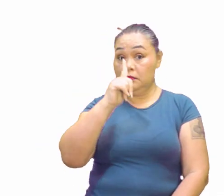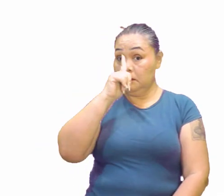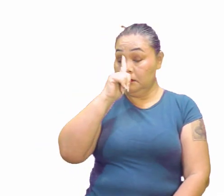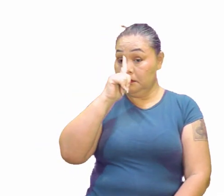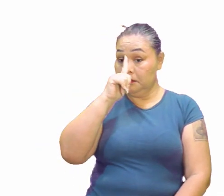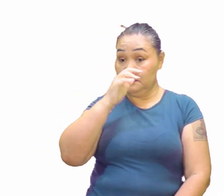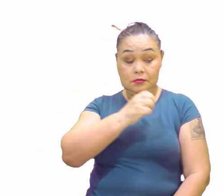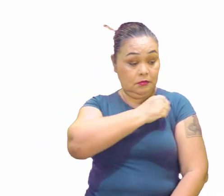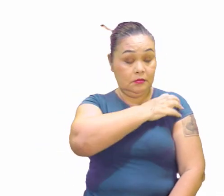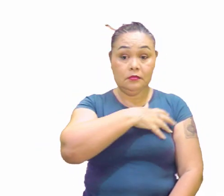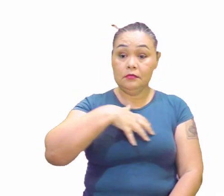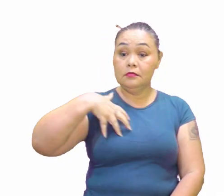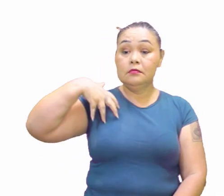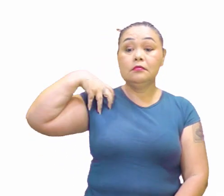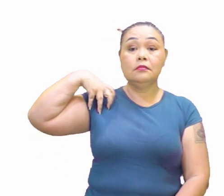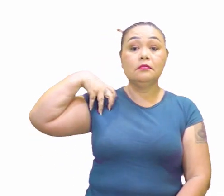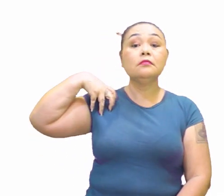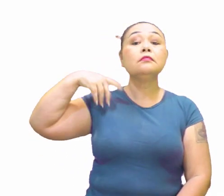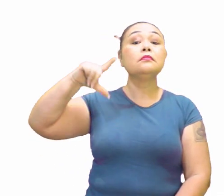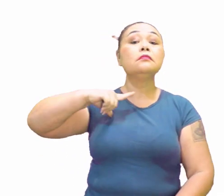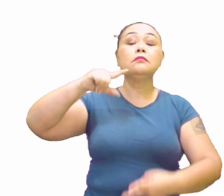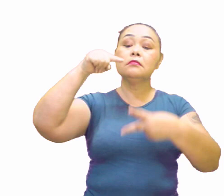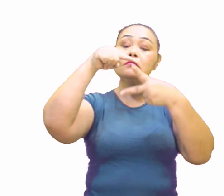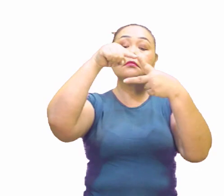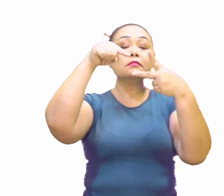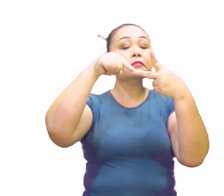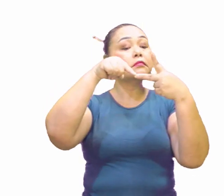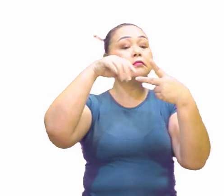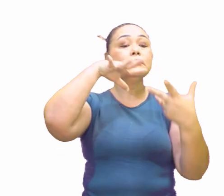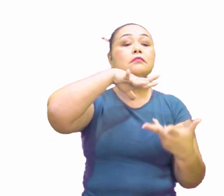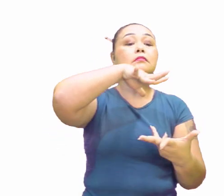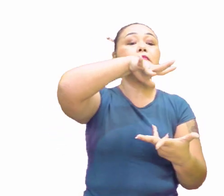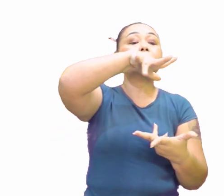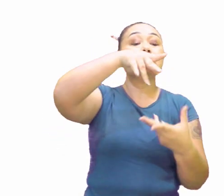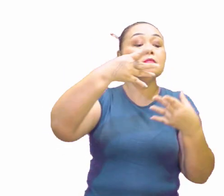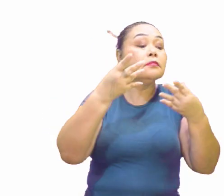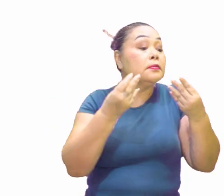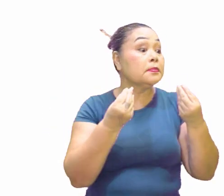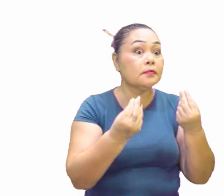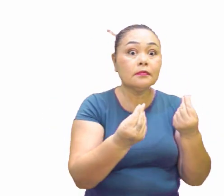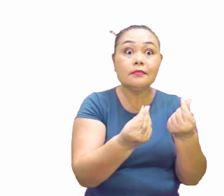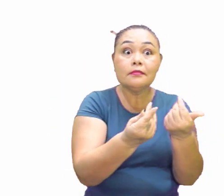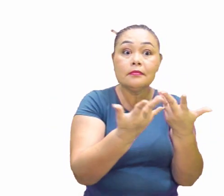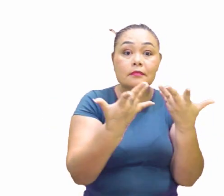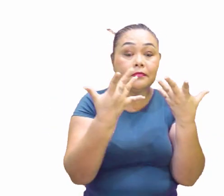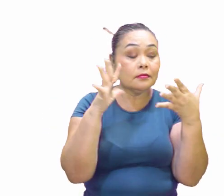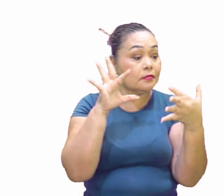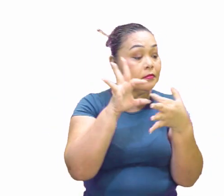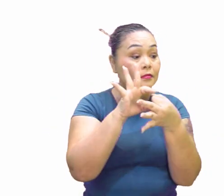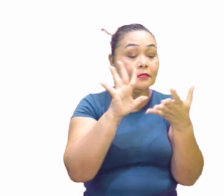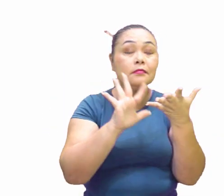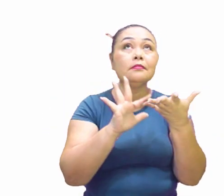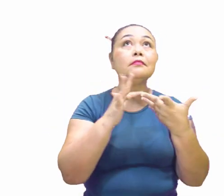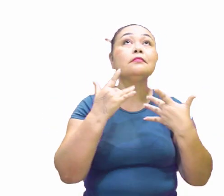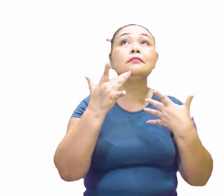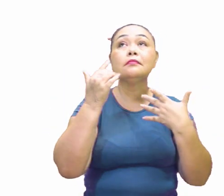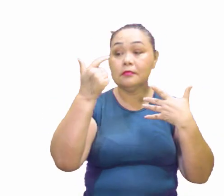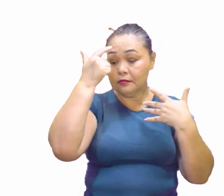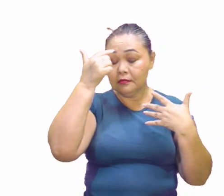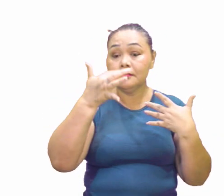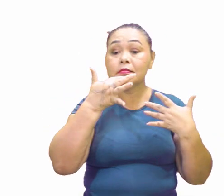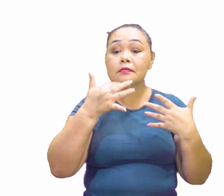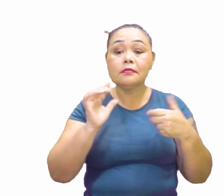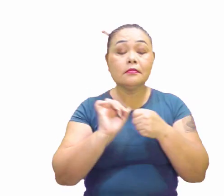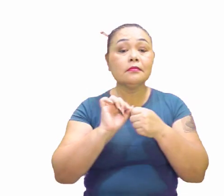grego, Platão, existe dois mundos, um palpável, associado aos